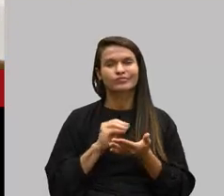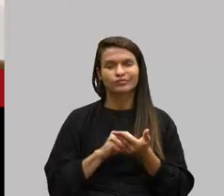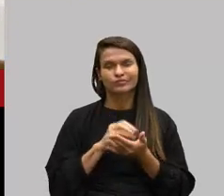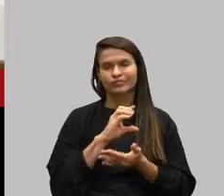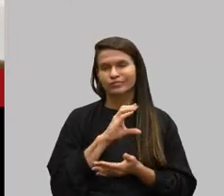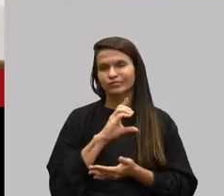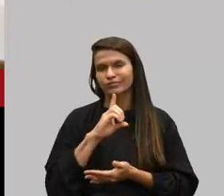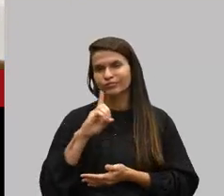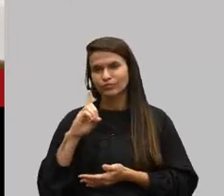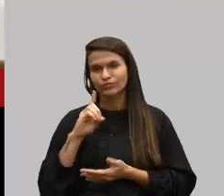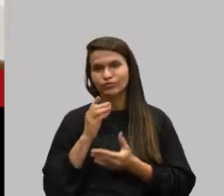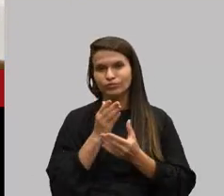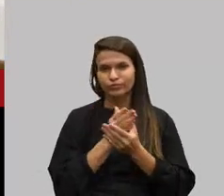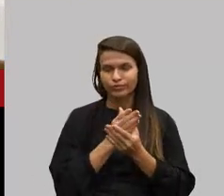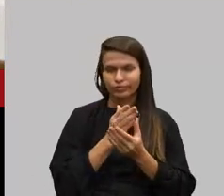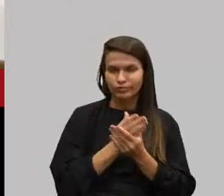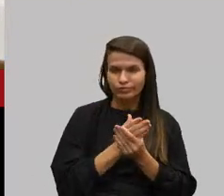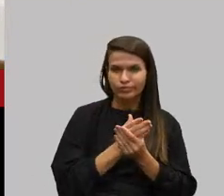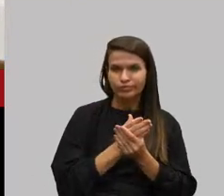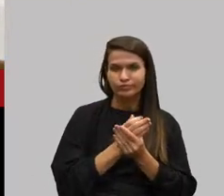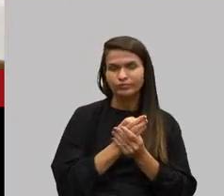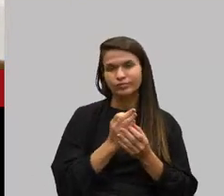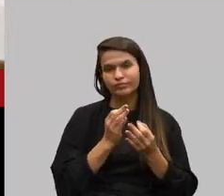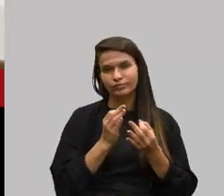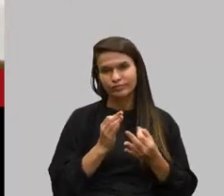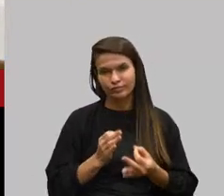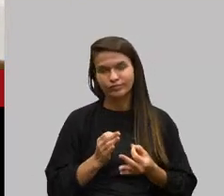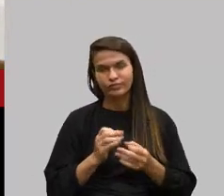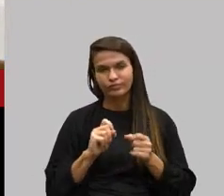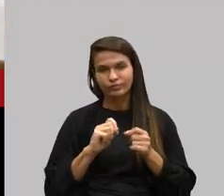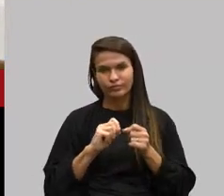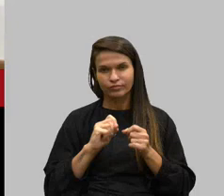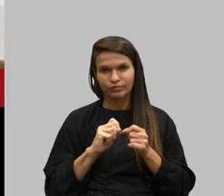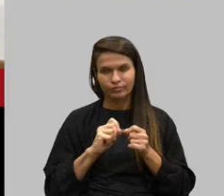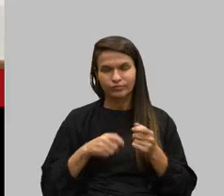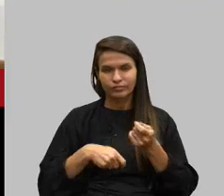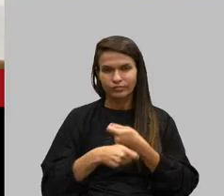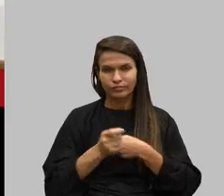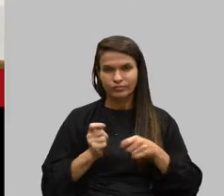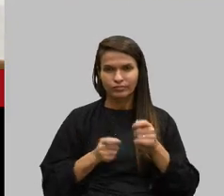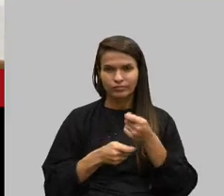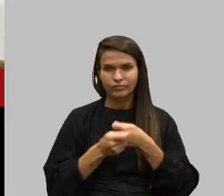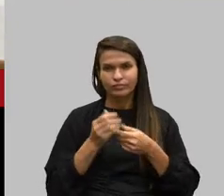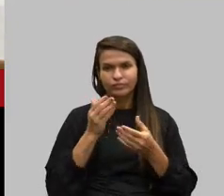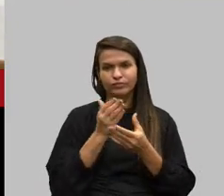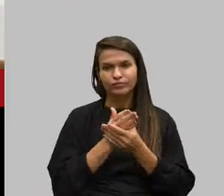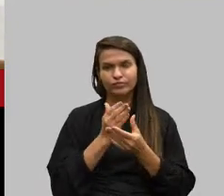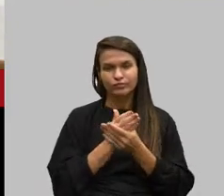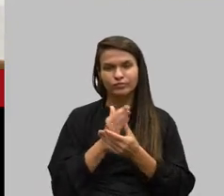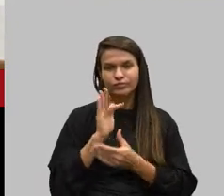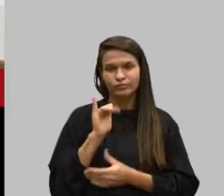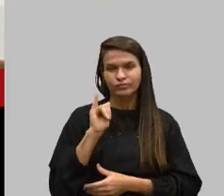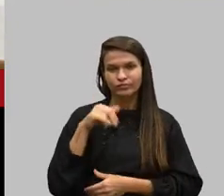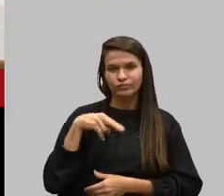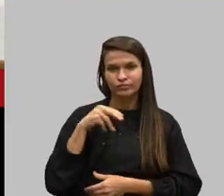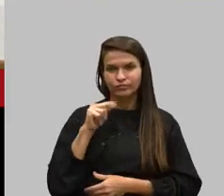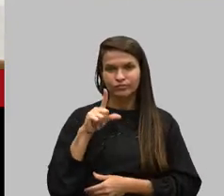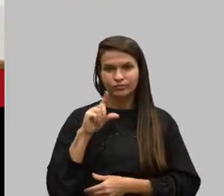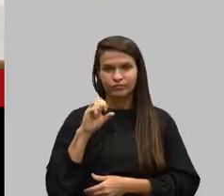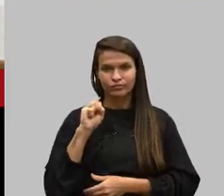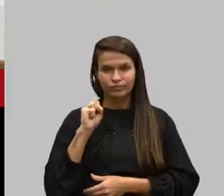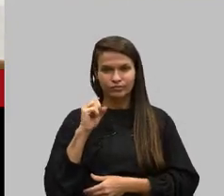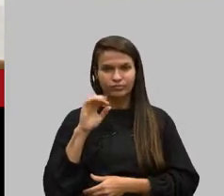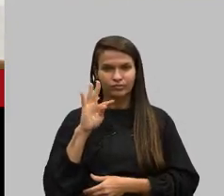uma pasta meio naquilo que há que é feito pelas pastas finalísticas então a ideia de ter